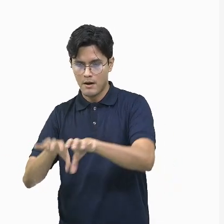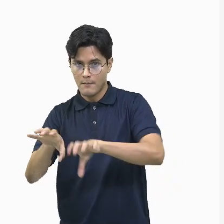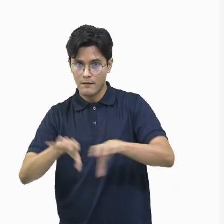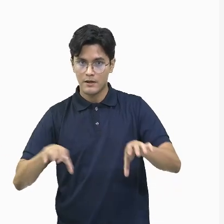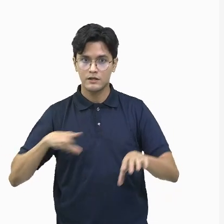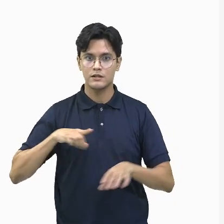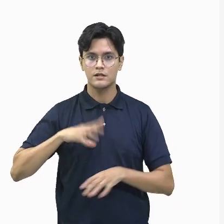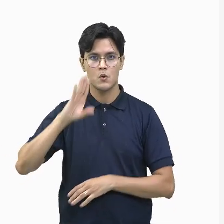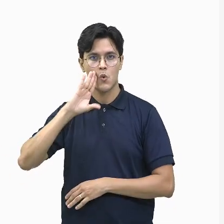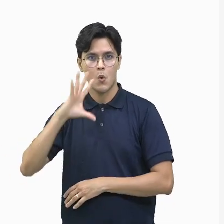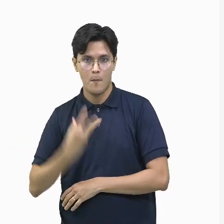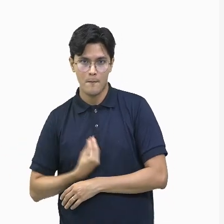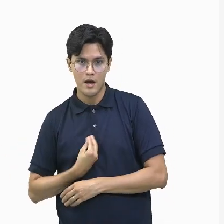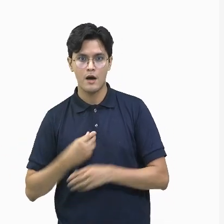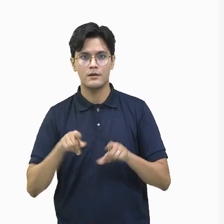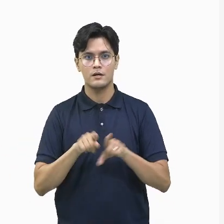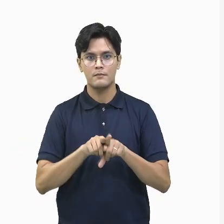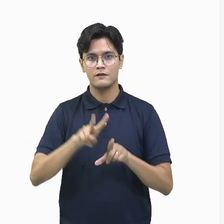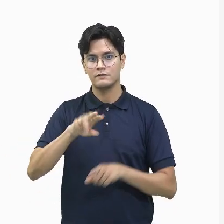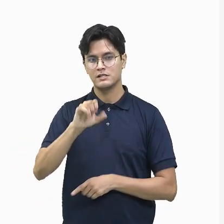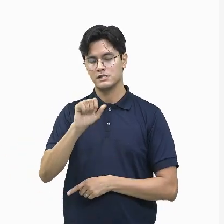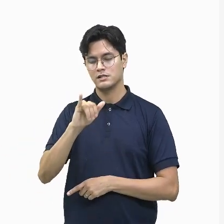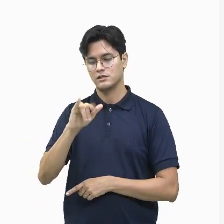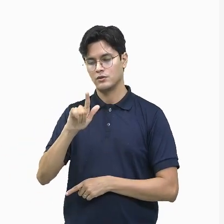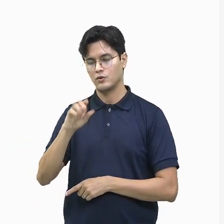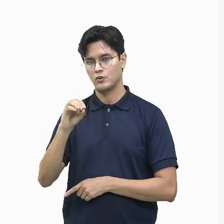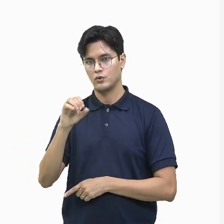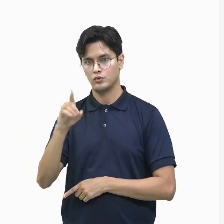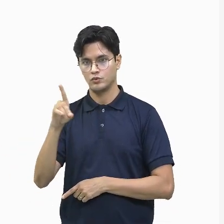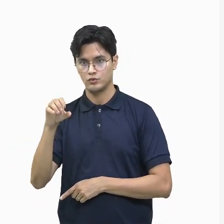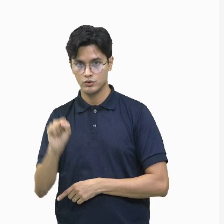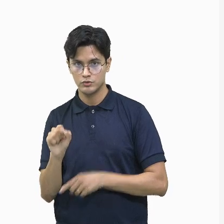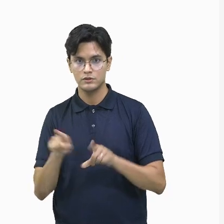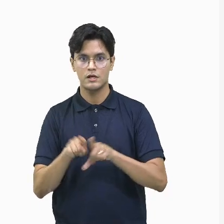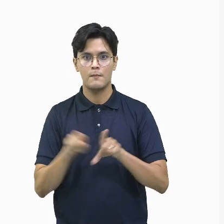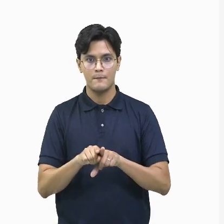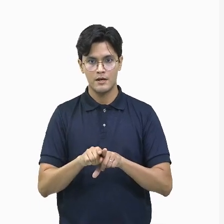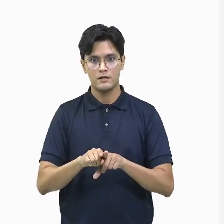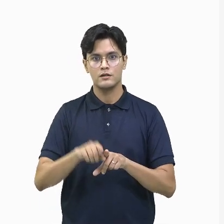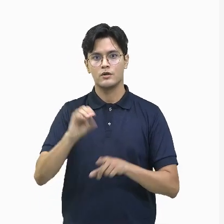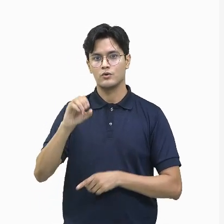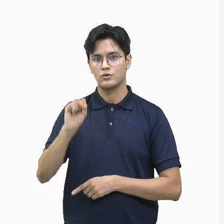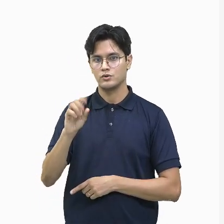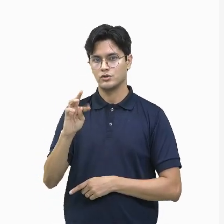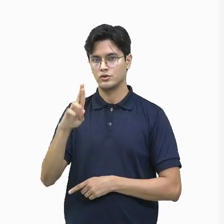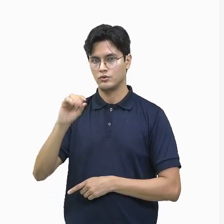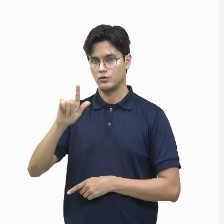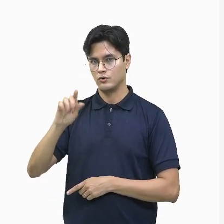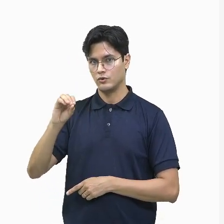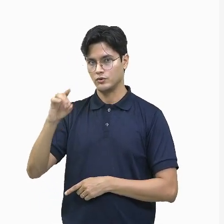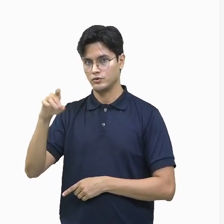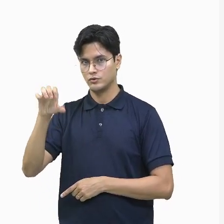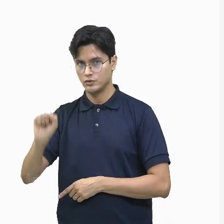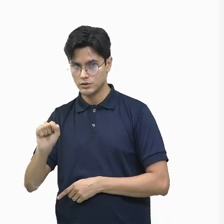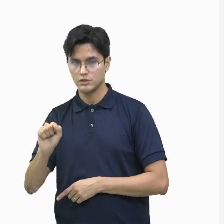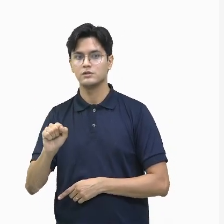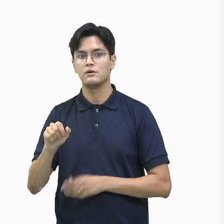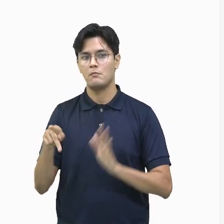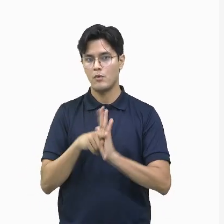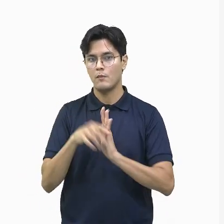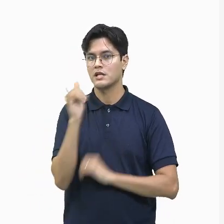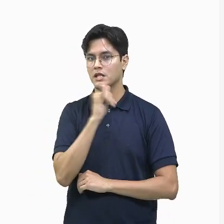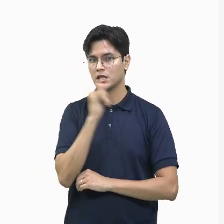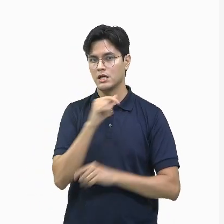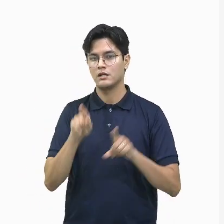visigodos na Península Ibérica, os ostrogodos na Itália, os francos na Gália